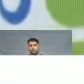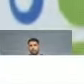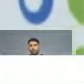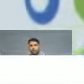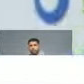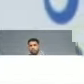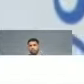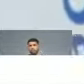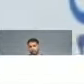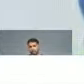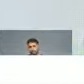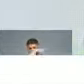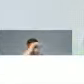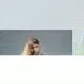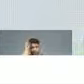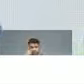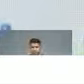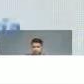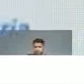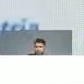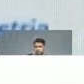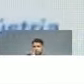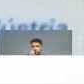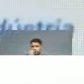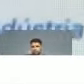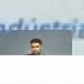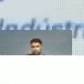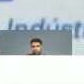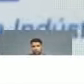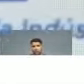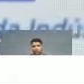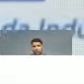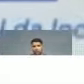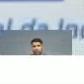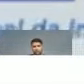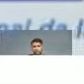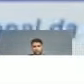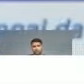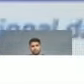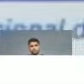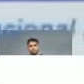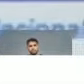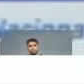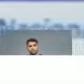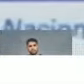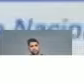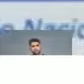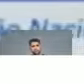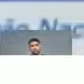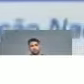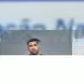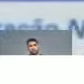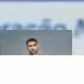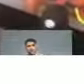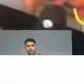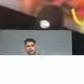sustentável da Amazônia a iniciativa que reforçará o compromisso do setor privado público de